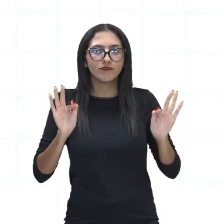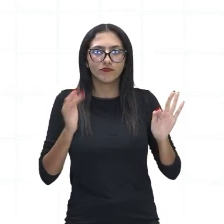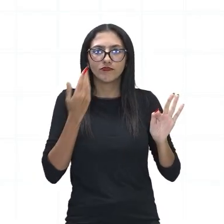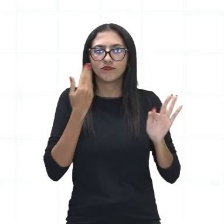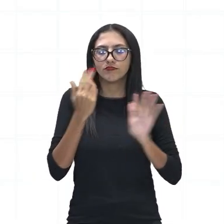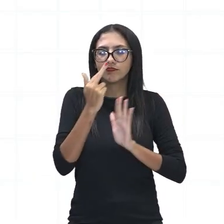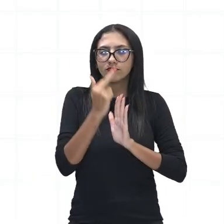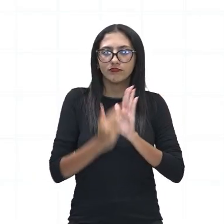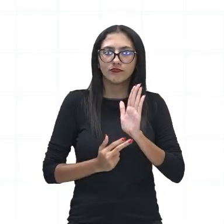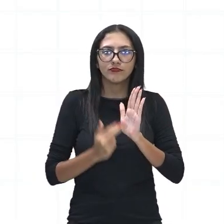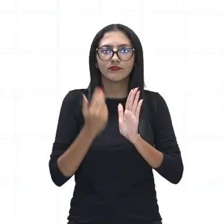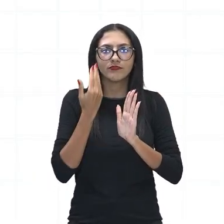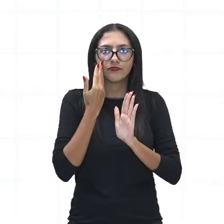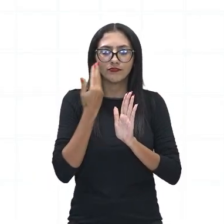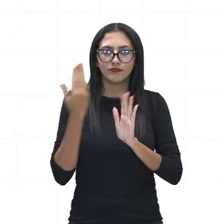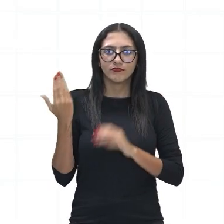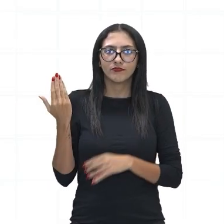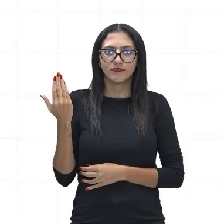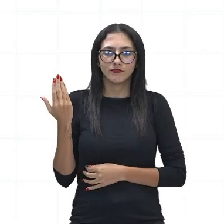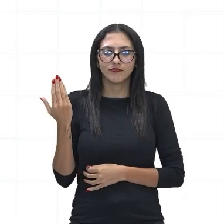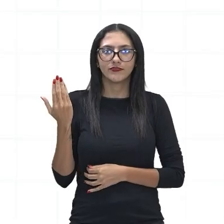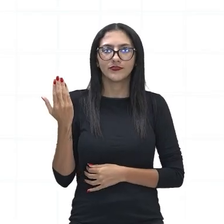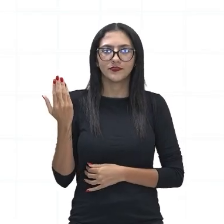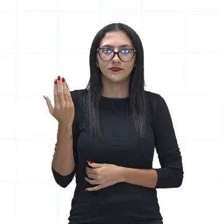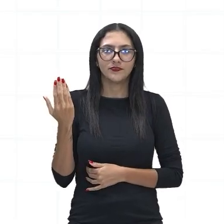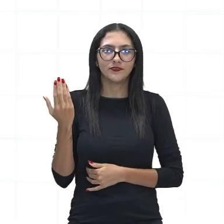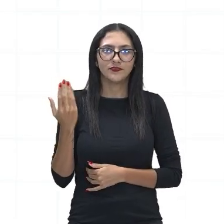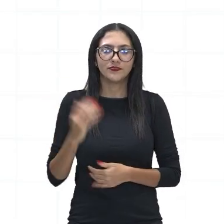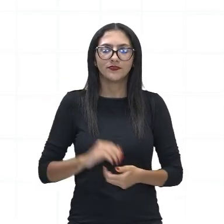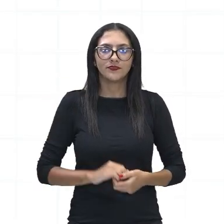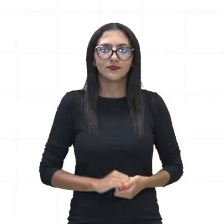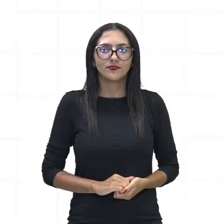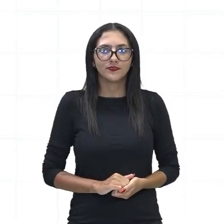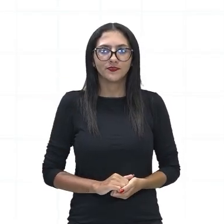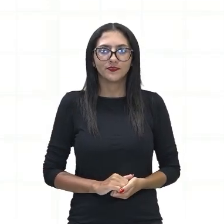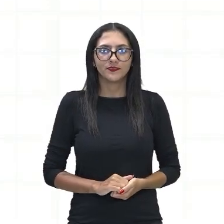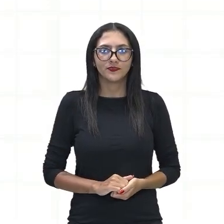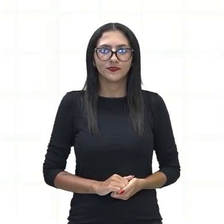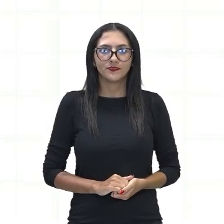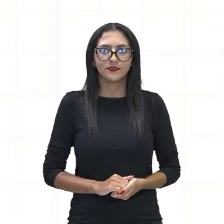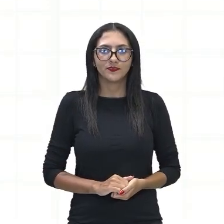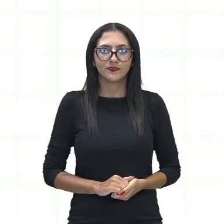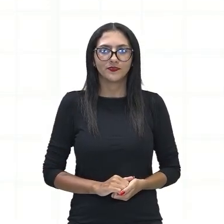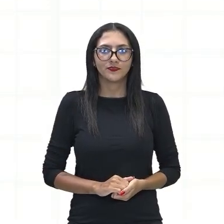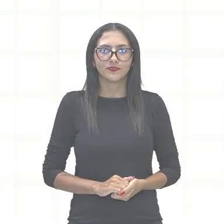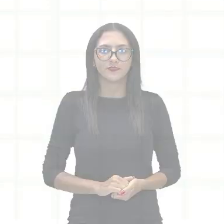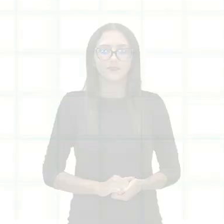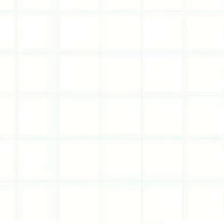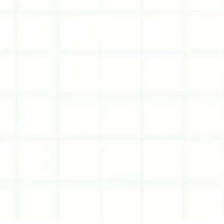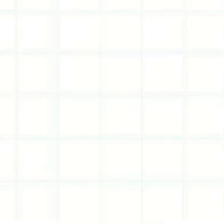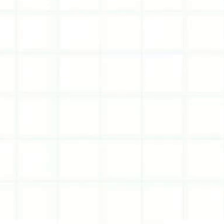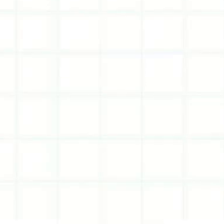brought plenty of water for their long hike.